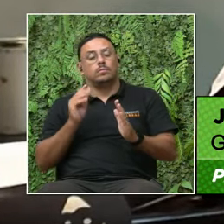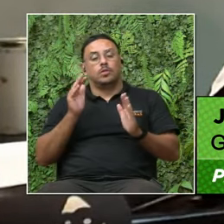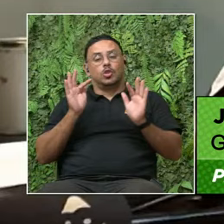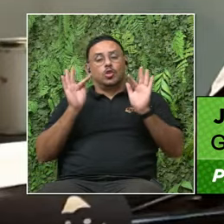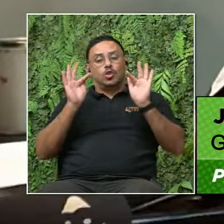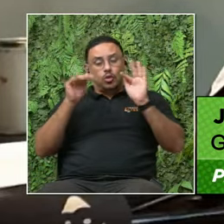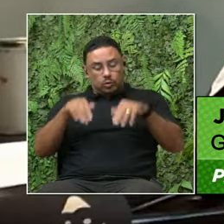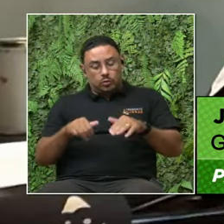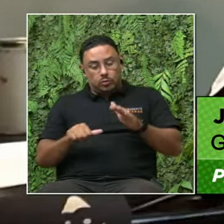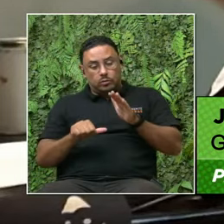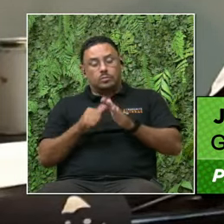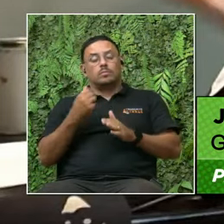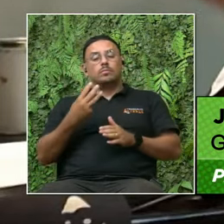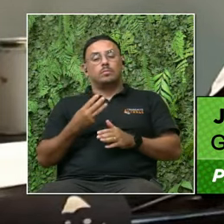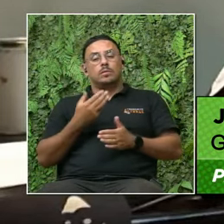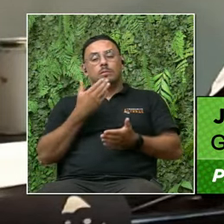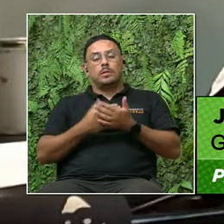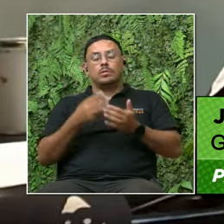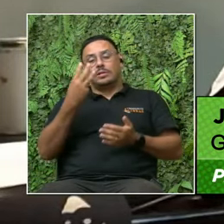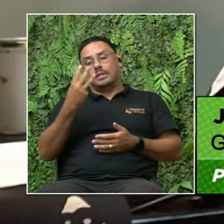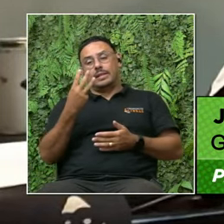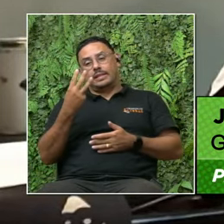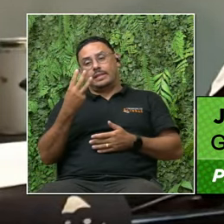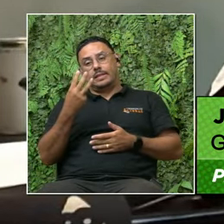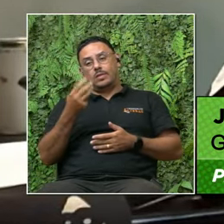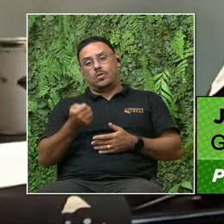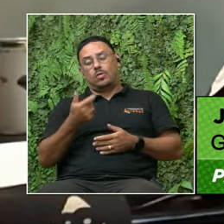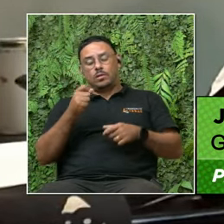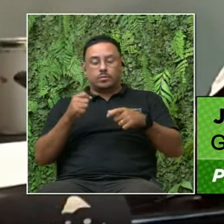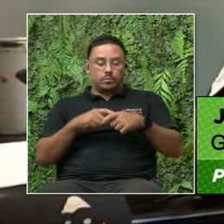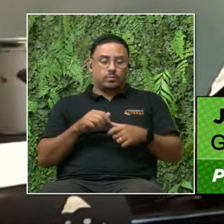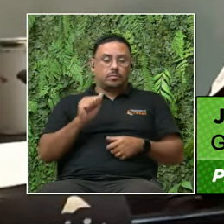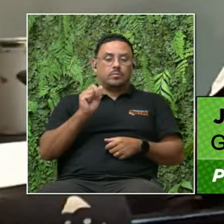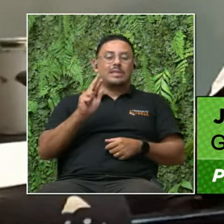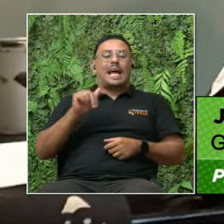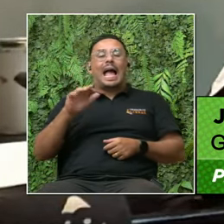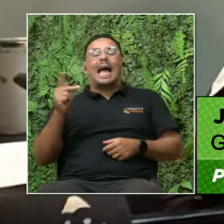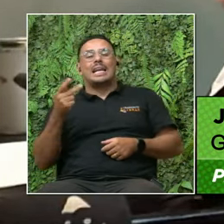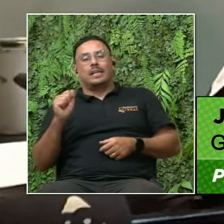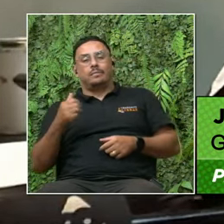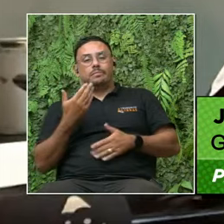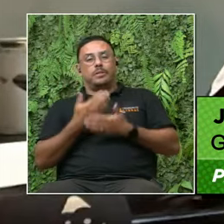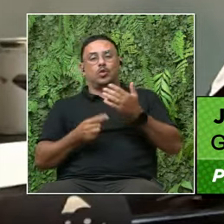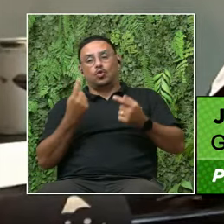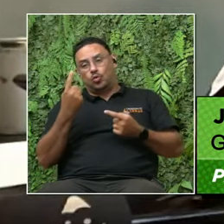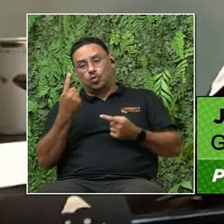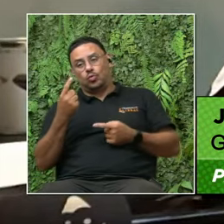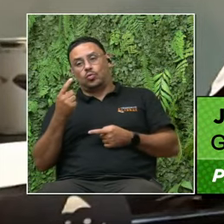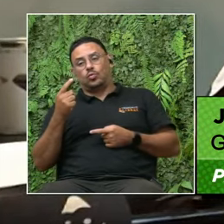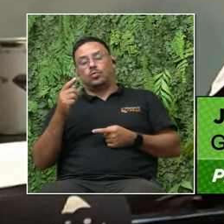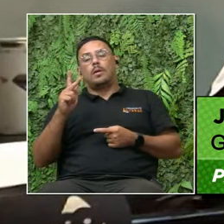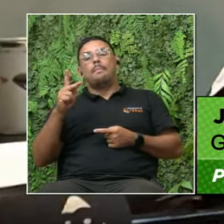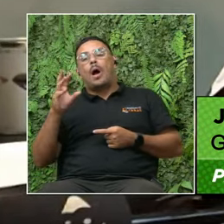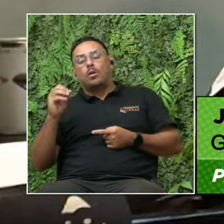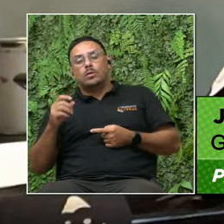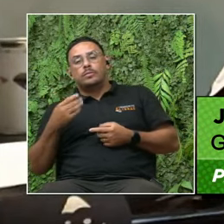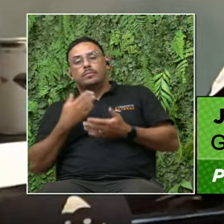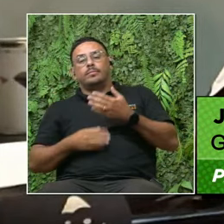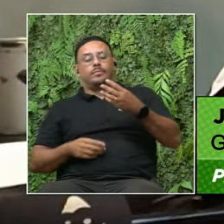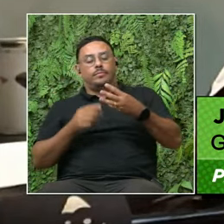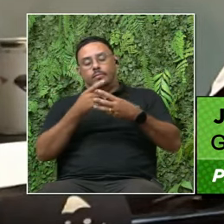primeiro tempo já tinha perdido três chances claríssimas o Aranda perdeu uma o Paulinho perdeu duas então assim eu